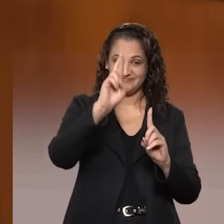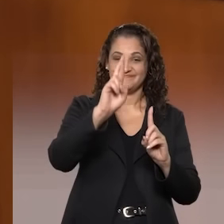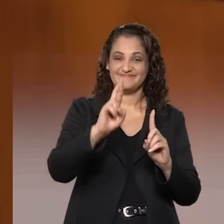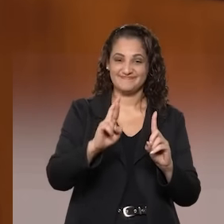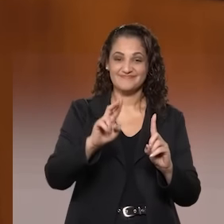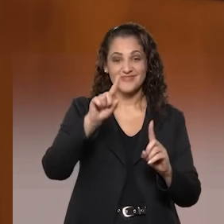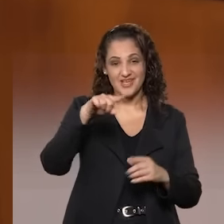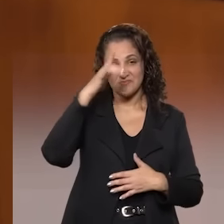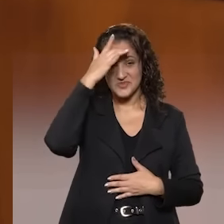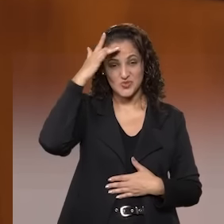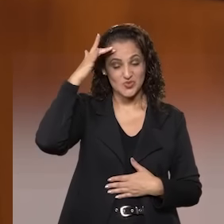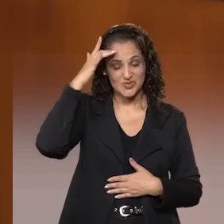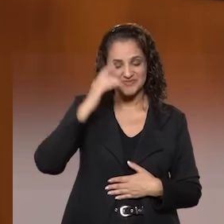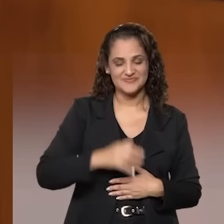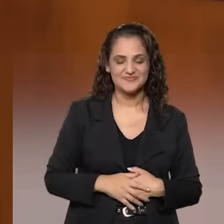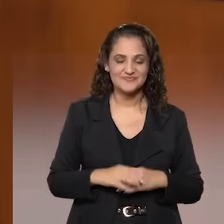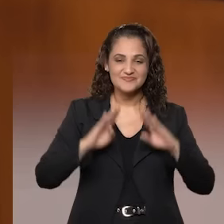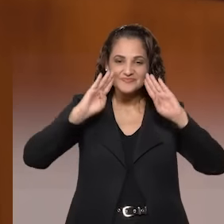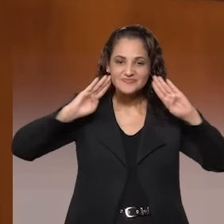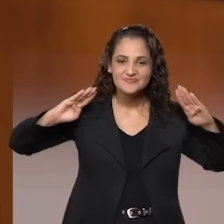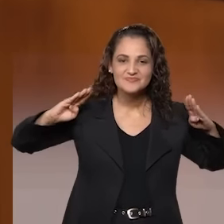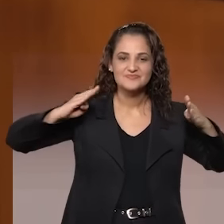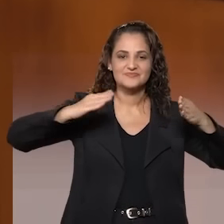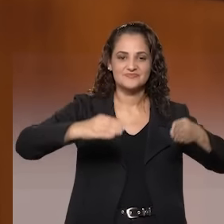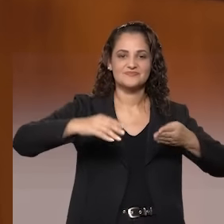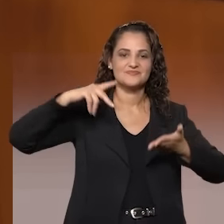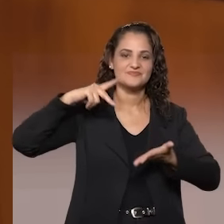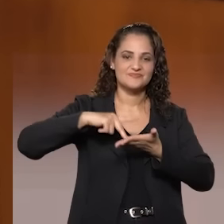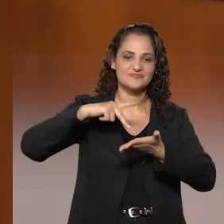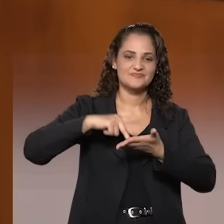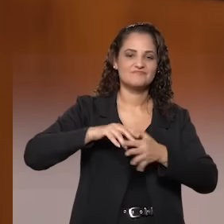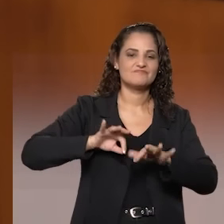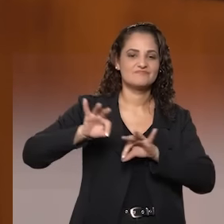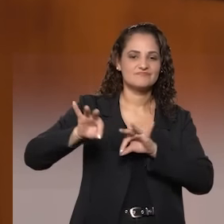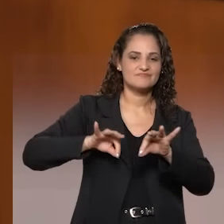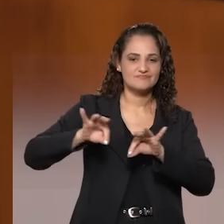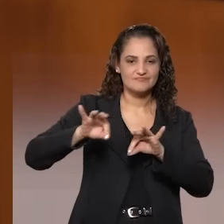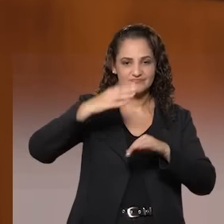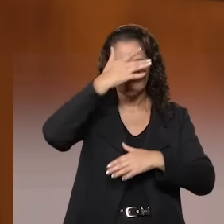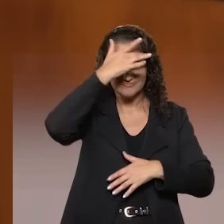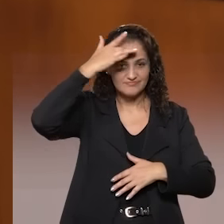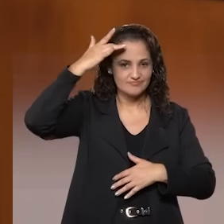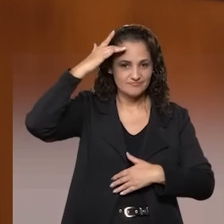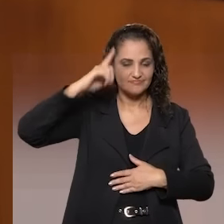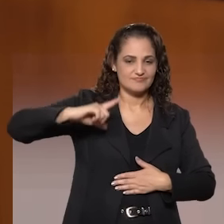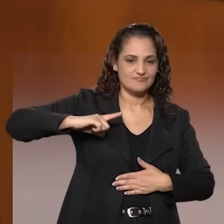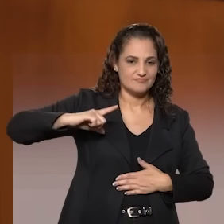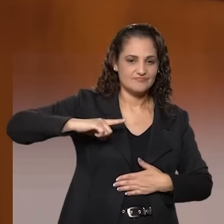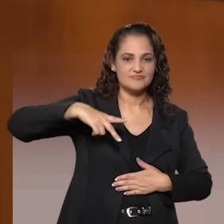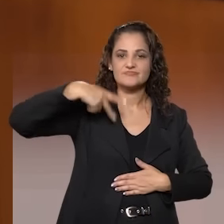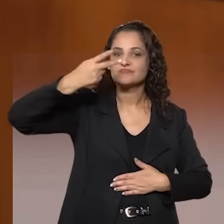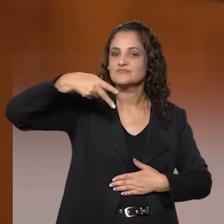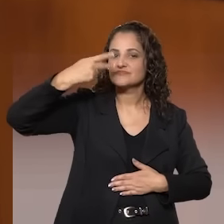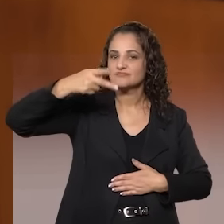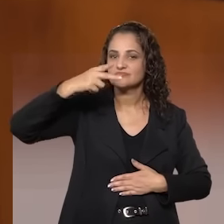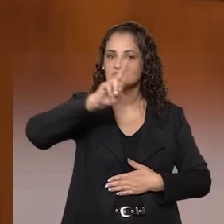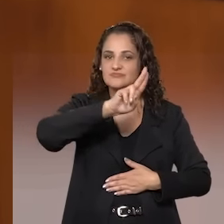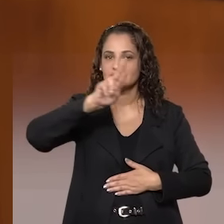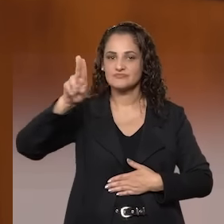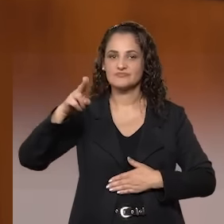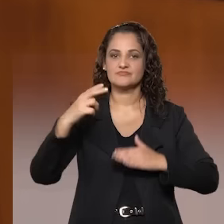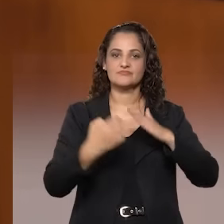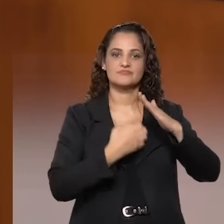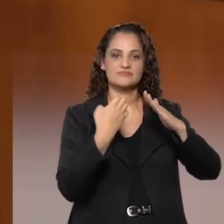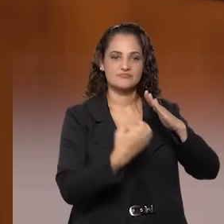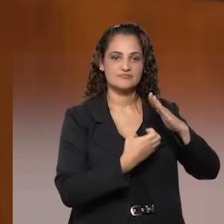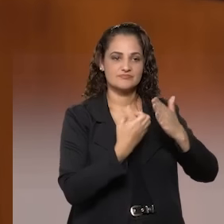em preparar as pessoas que estão falando em nome das organizações porque a organização fala